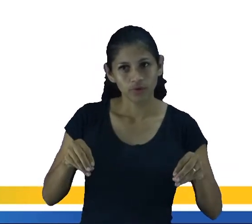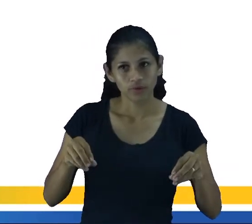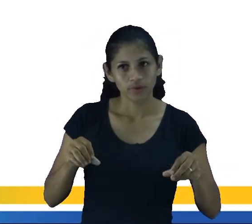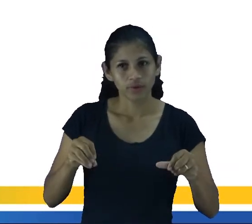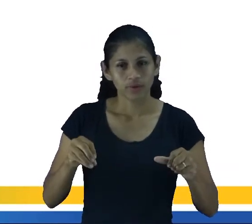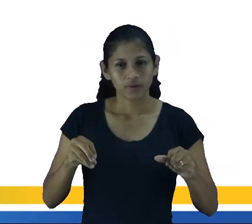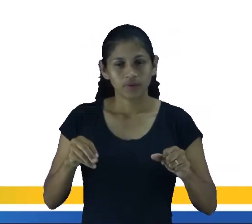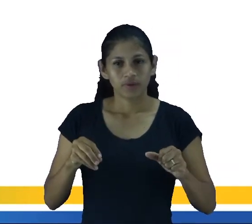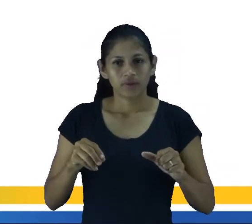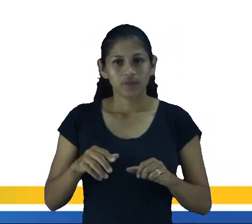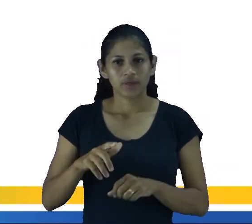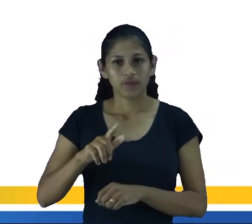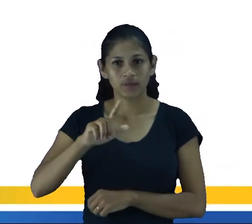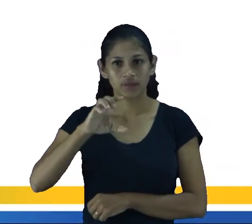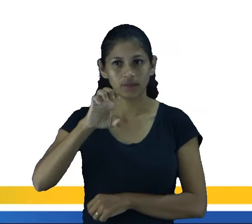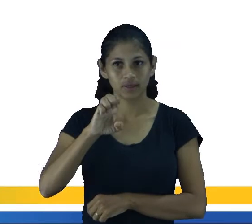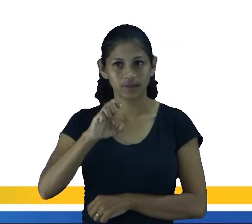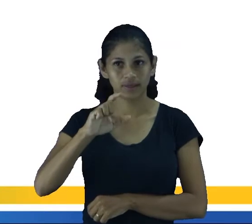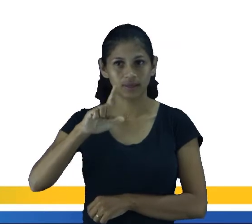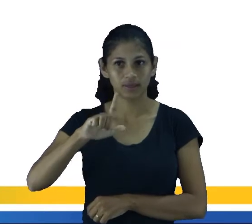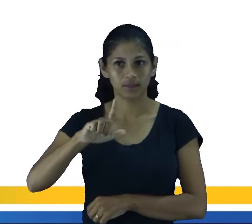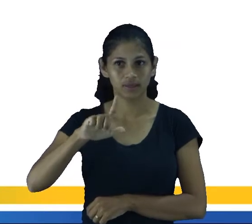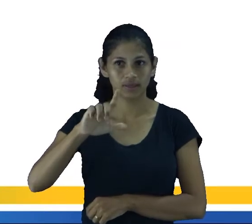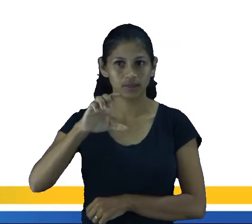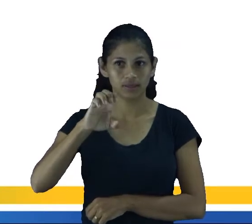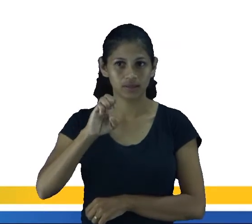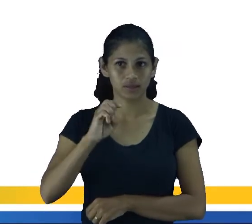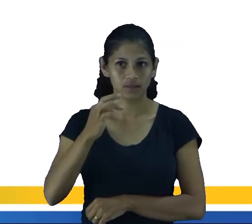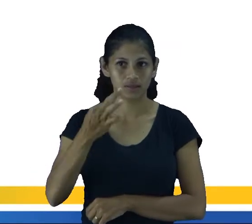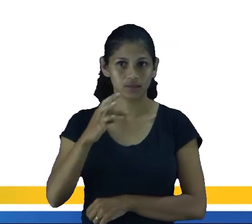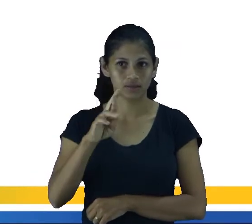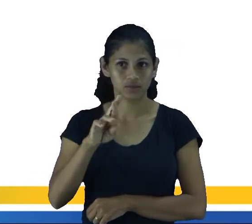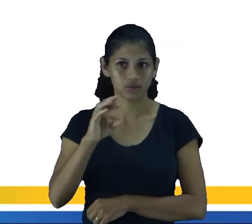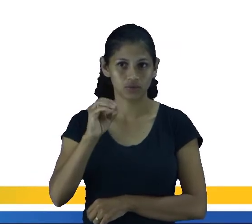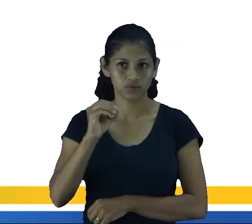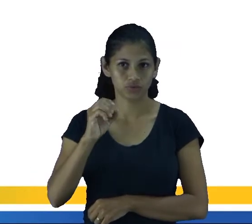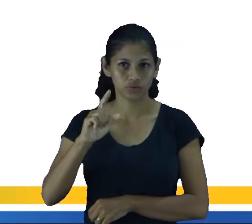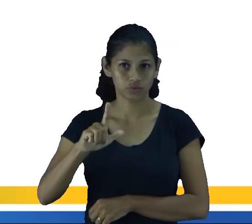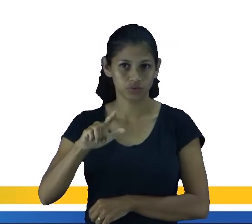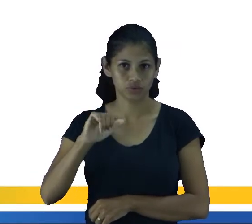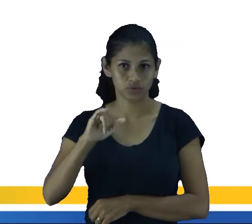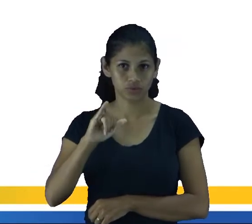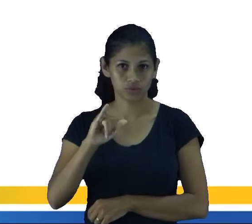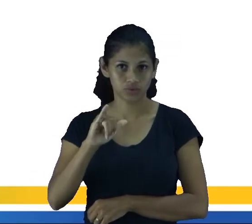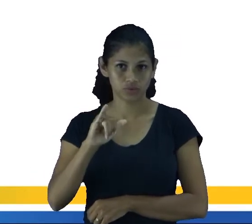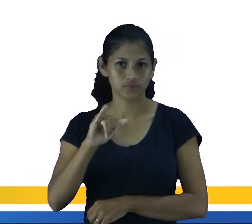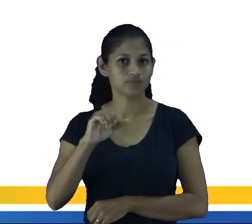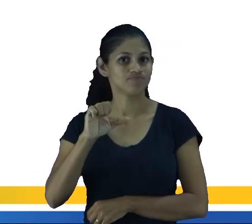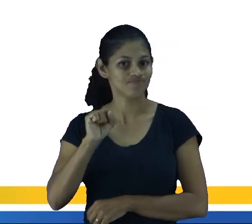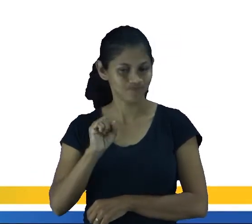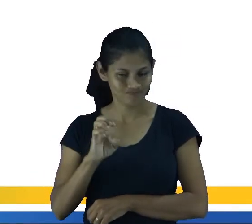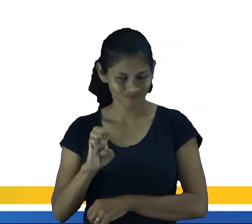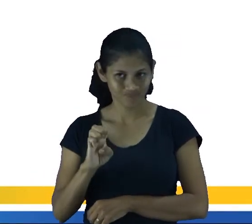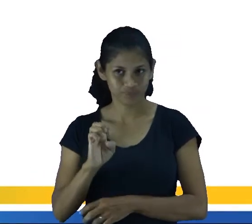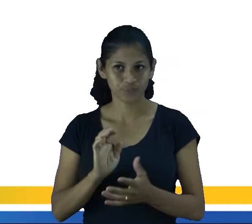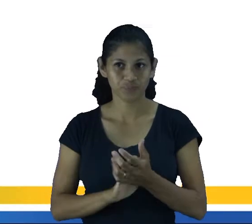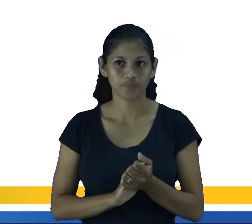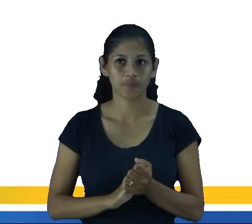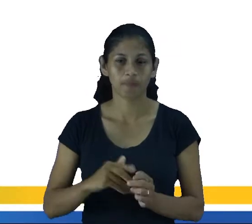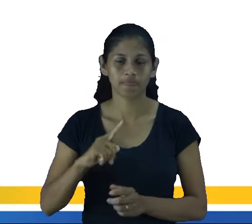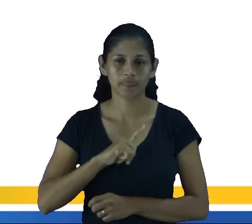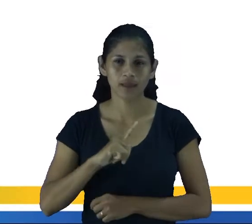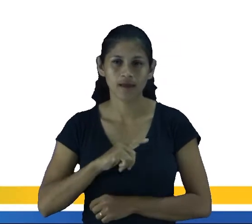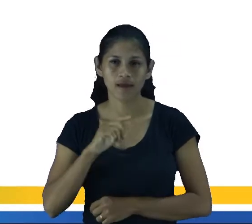da eletrólise. Então, a eletrólise é a decomposição pela eletricidade. Então, a gente vai ter ali a água,